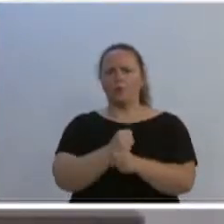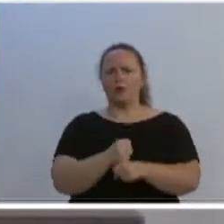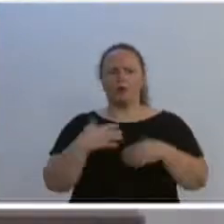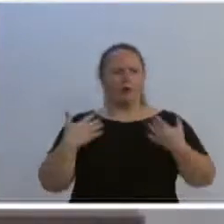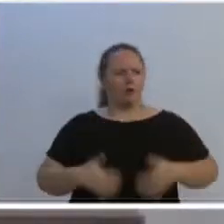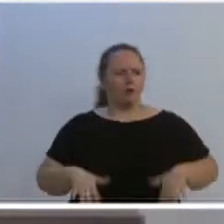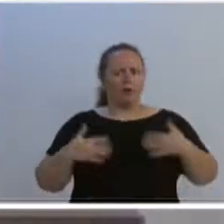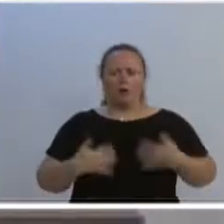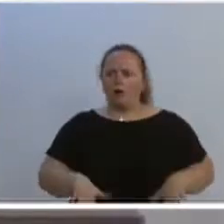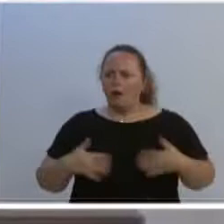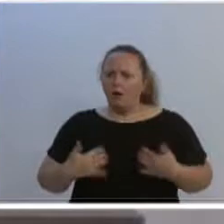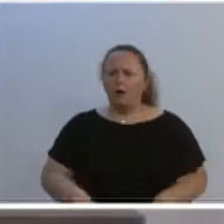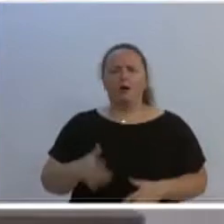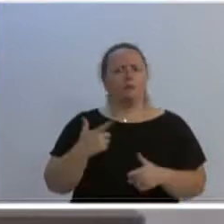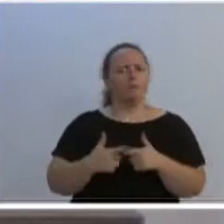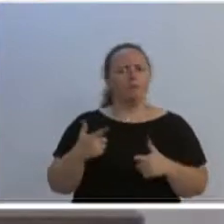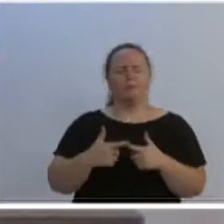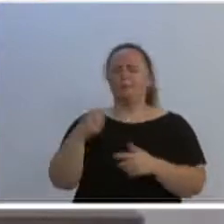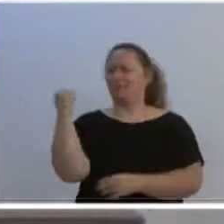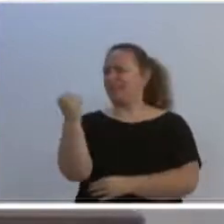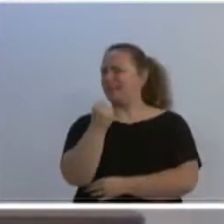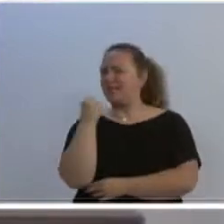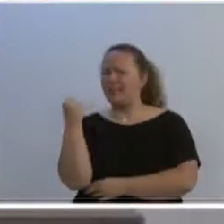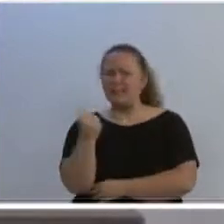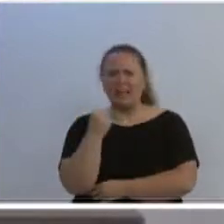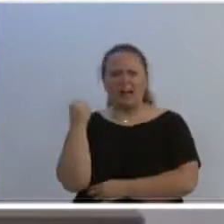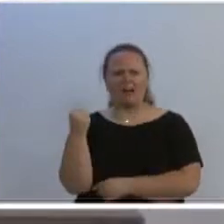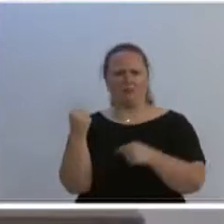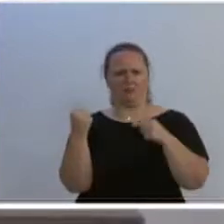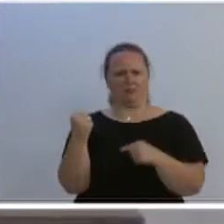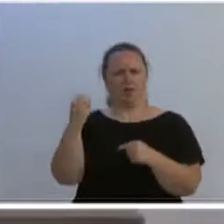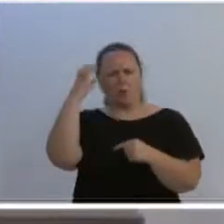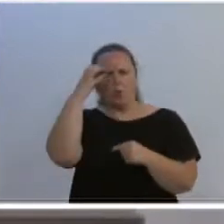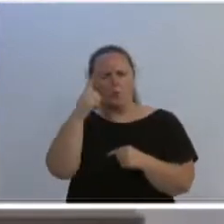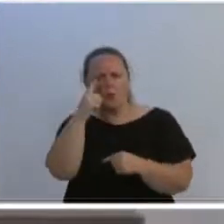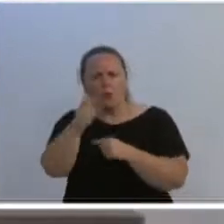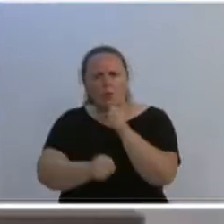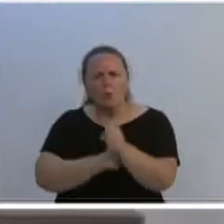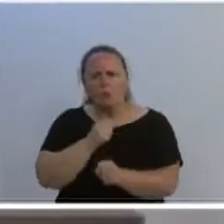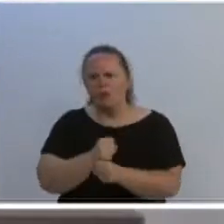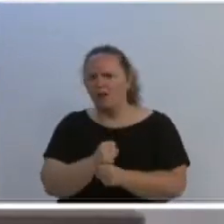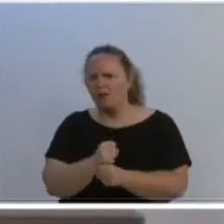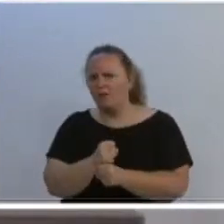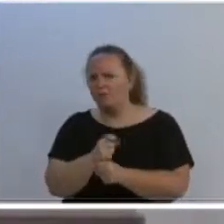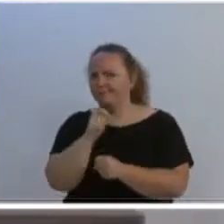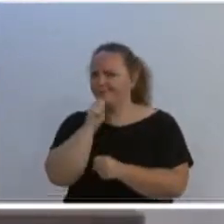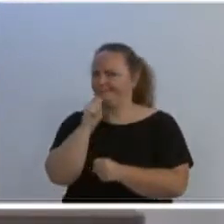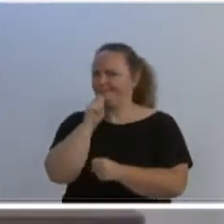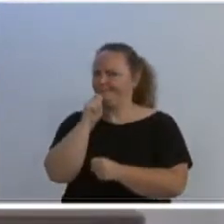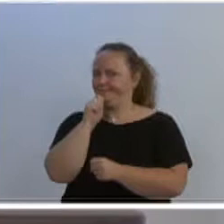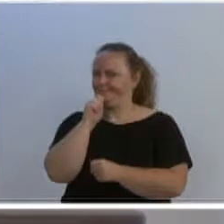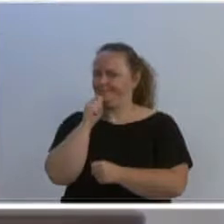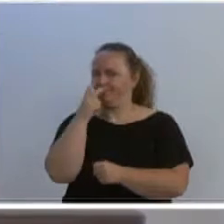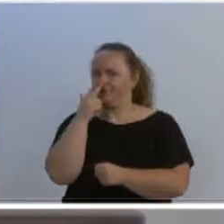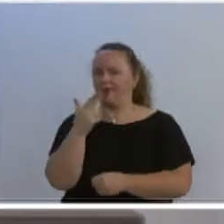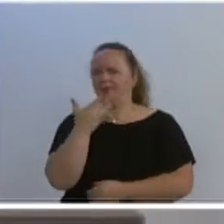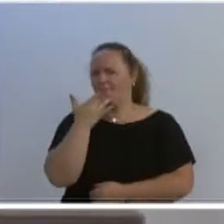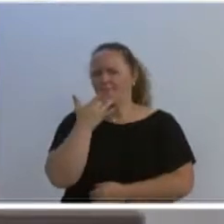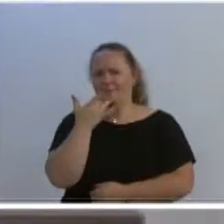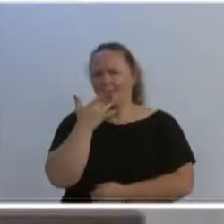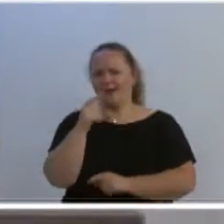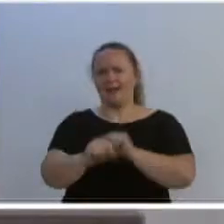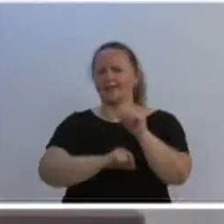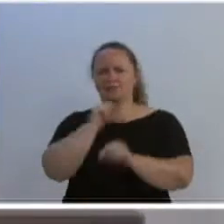podemos aqui enganar as pessoas, não podemos aqui, agora com um discurso fácil, simplesmente